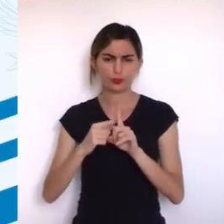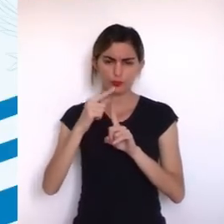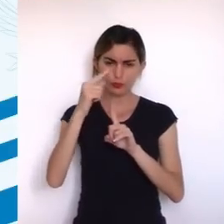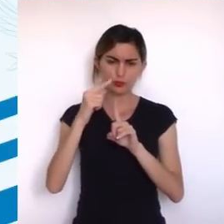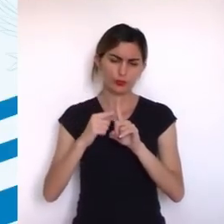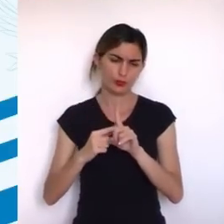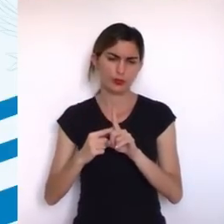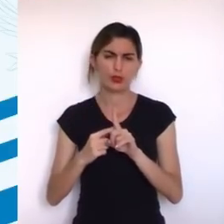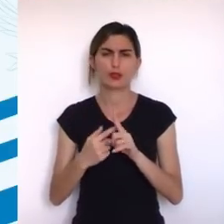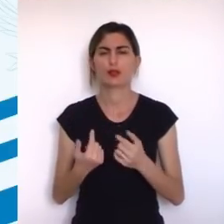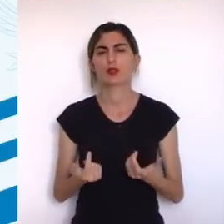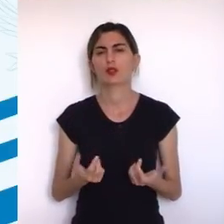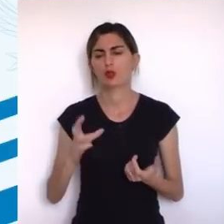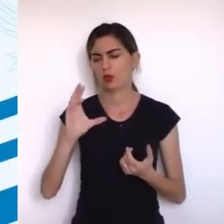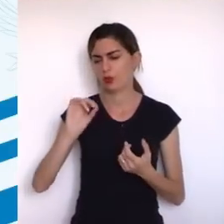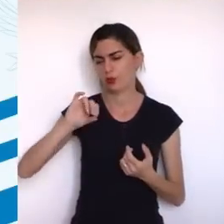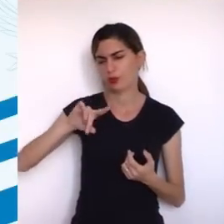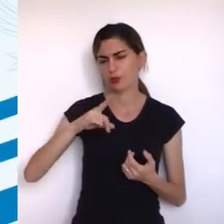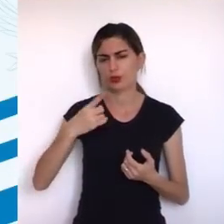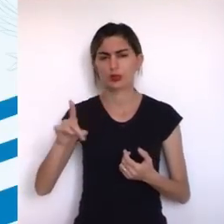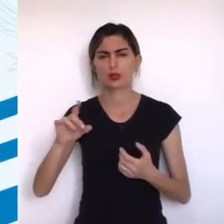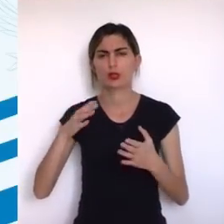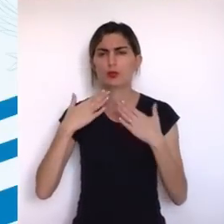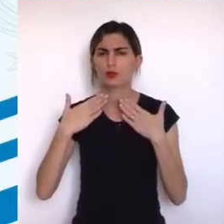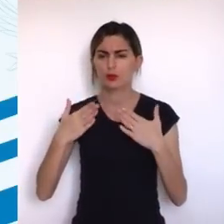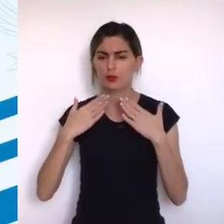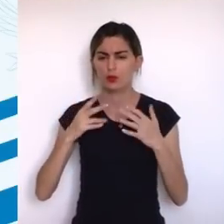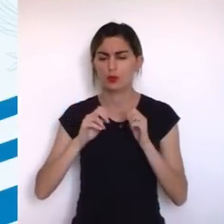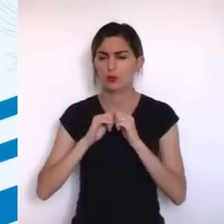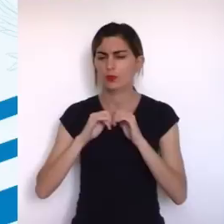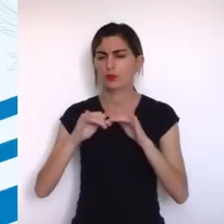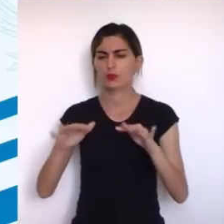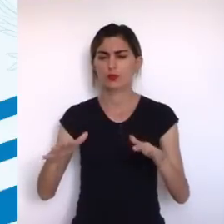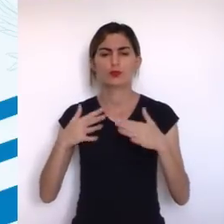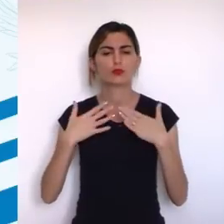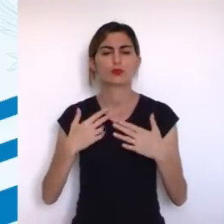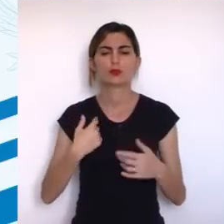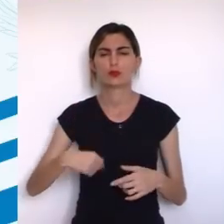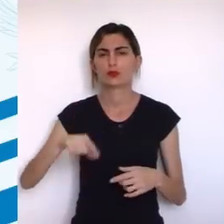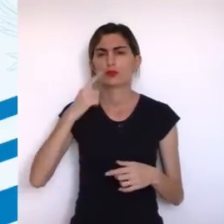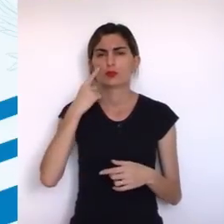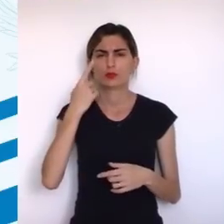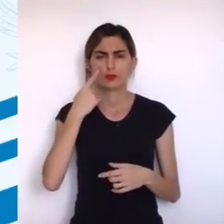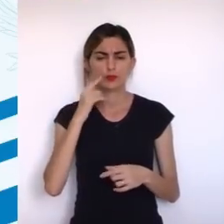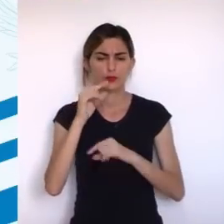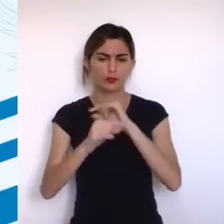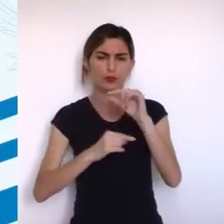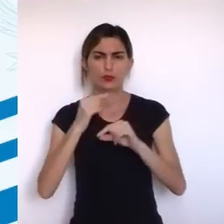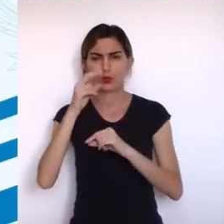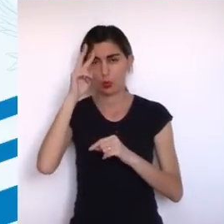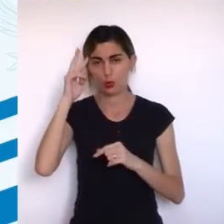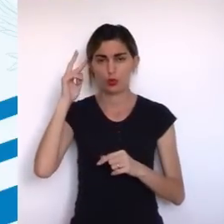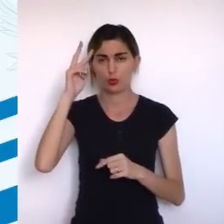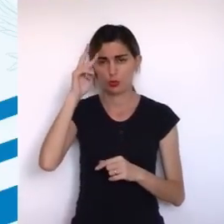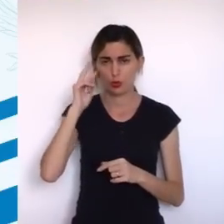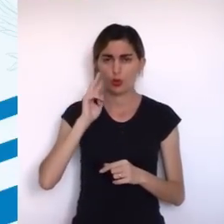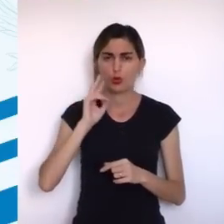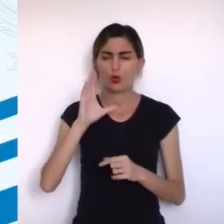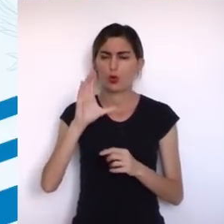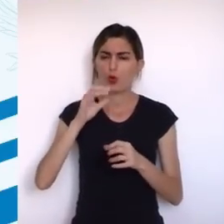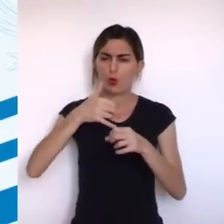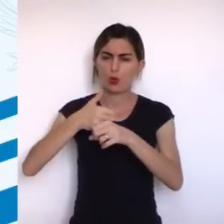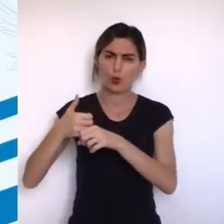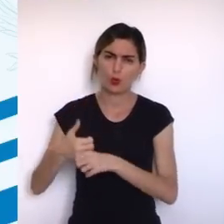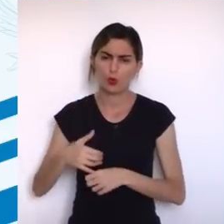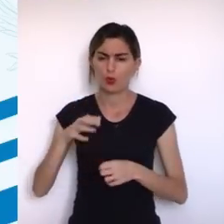temperatura, né? Sobre condução de calor, sobre propagação, a gente vai ver agora um pouco sobre